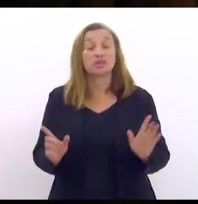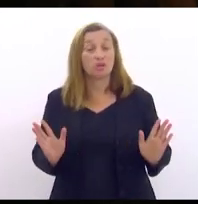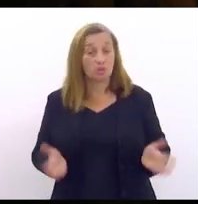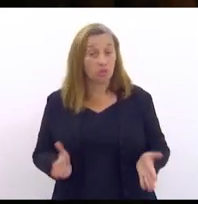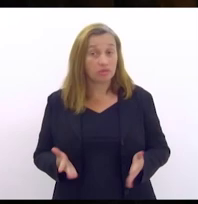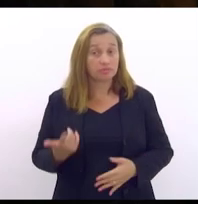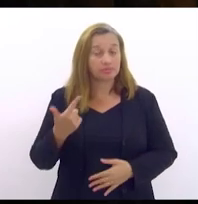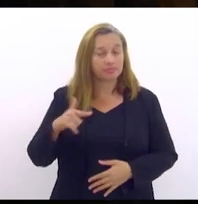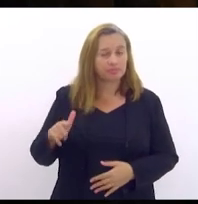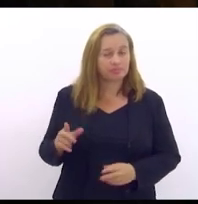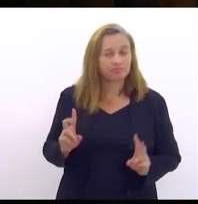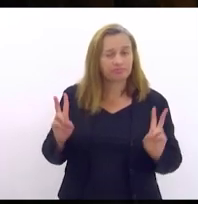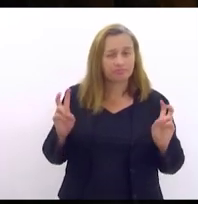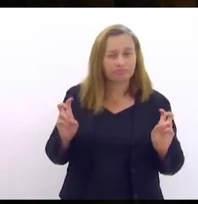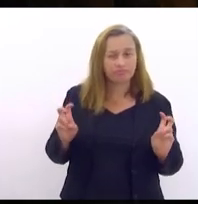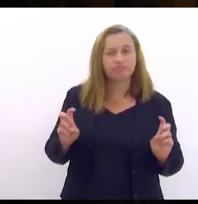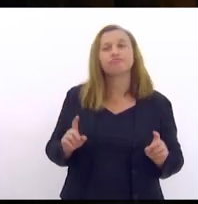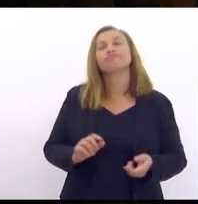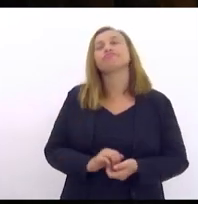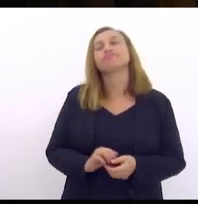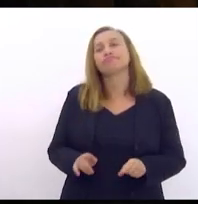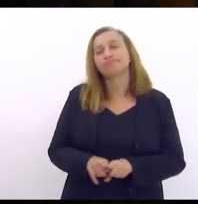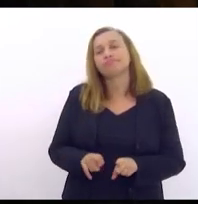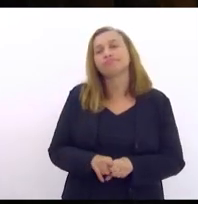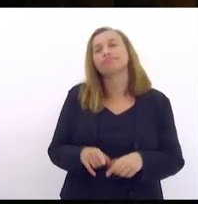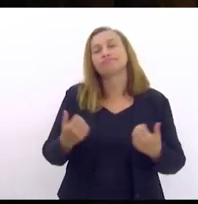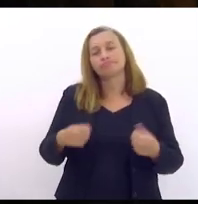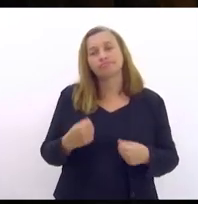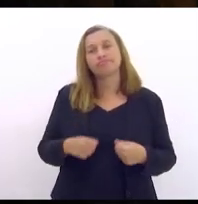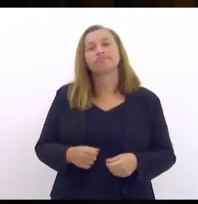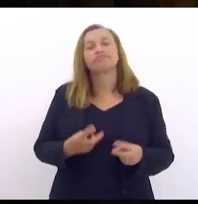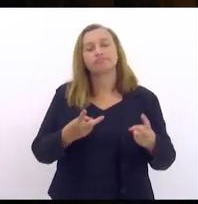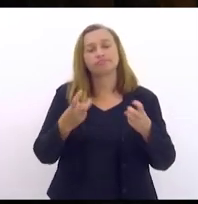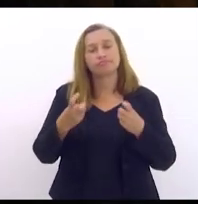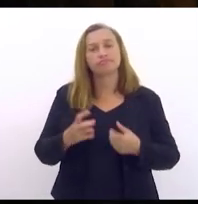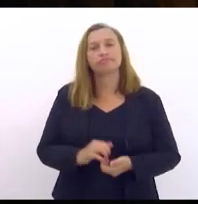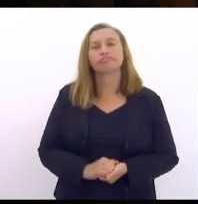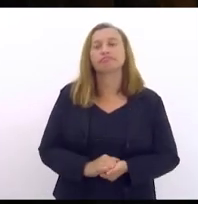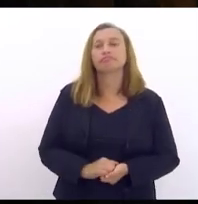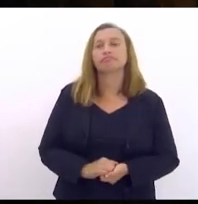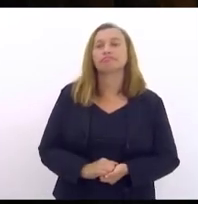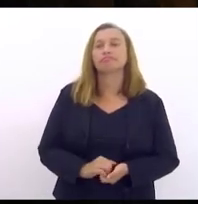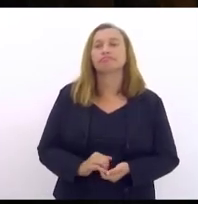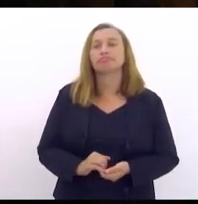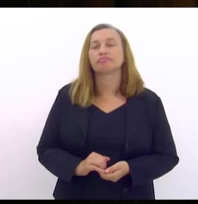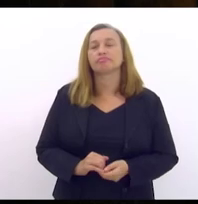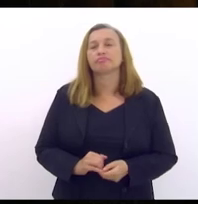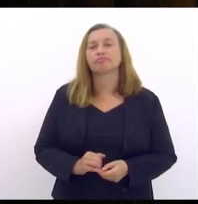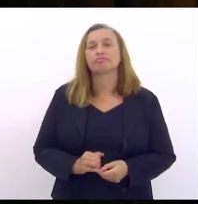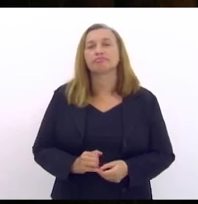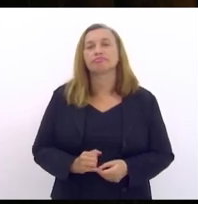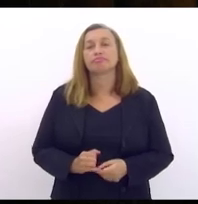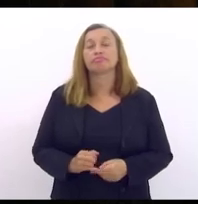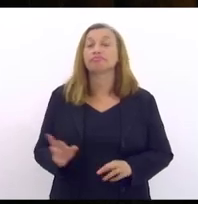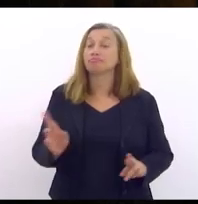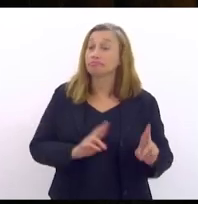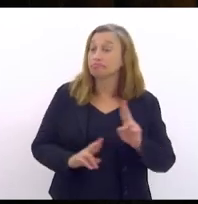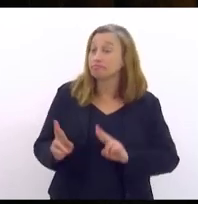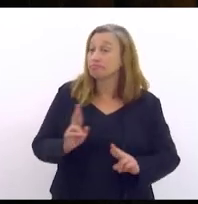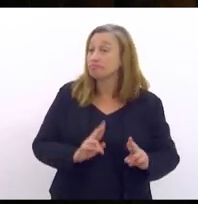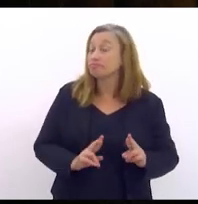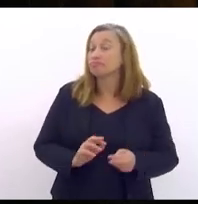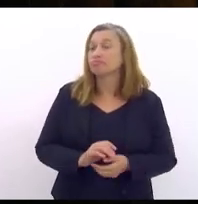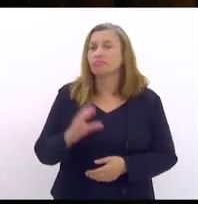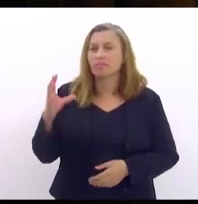um outro viés, há uma outra matiz que a gente precisa também observar sob este prisma, que é algo relacionado ao